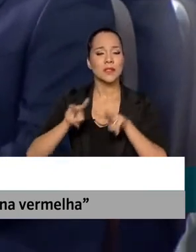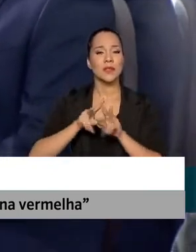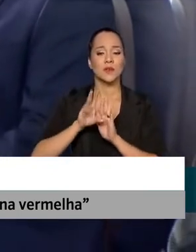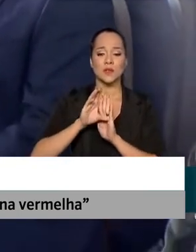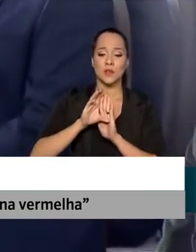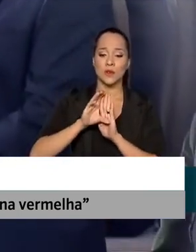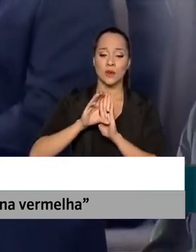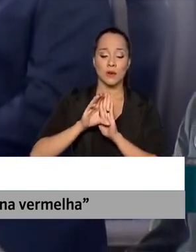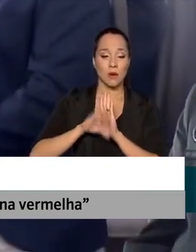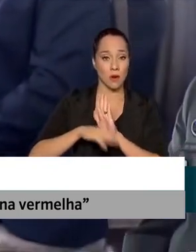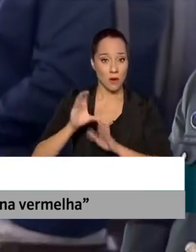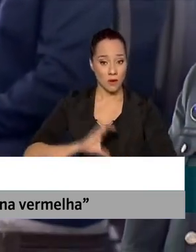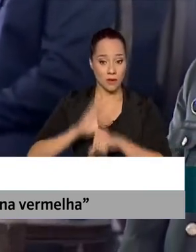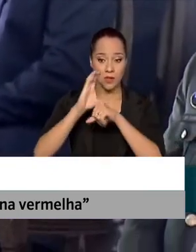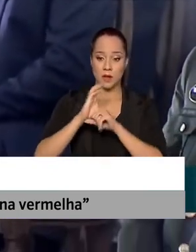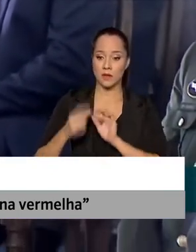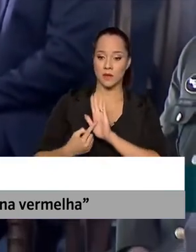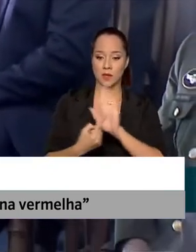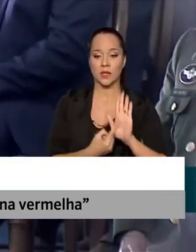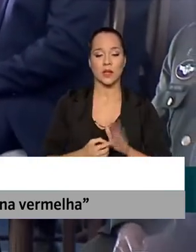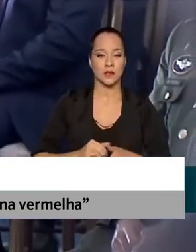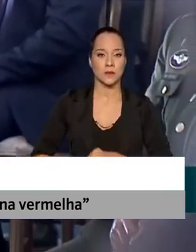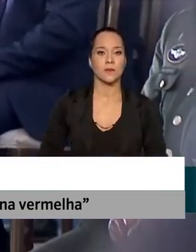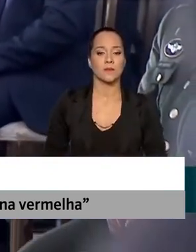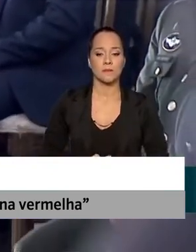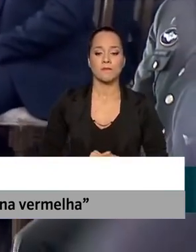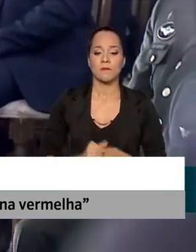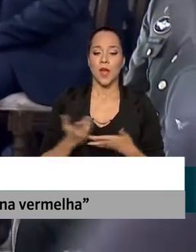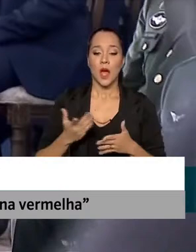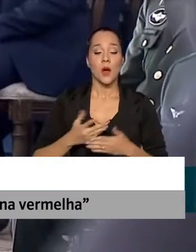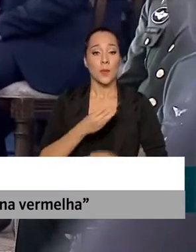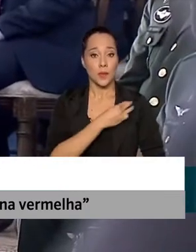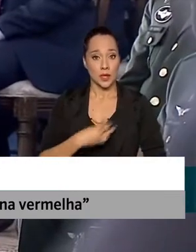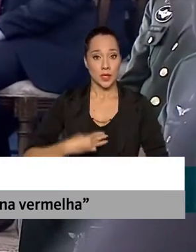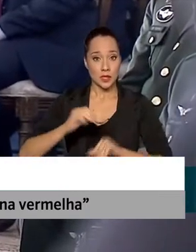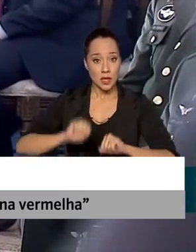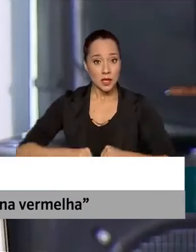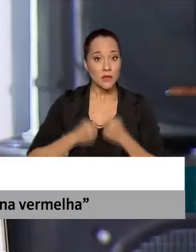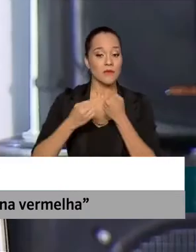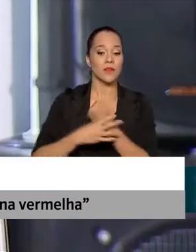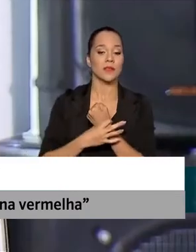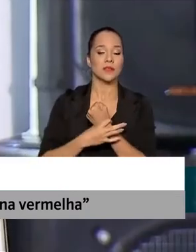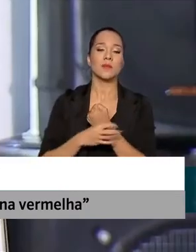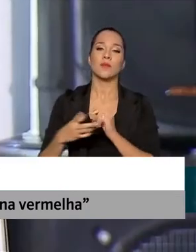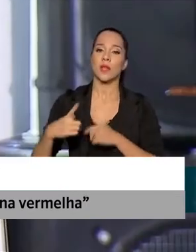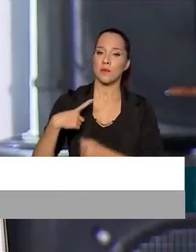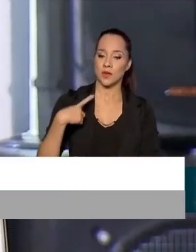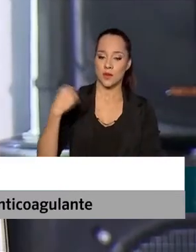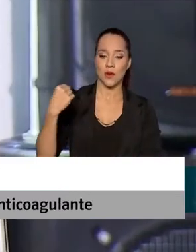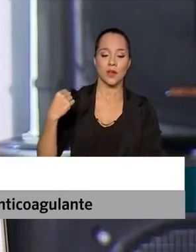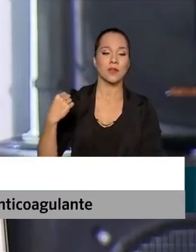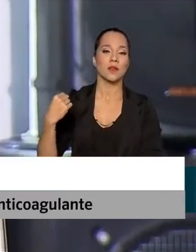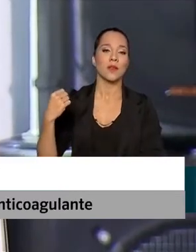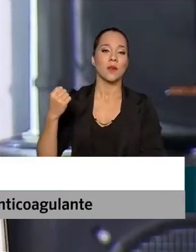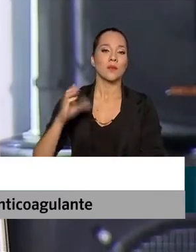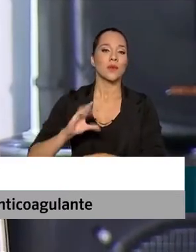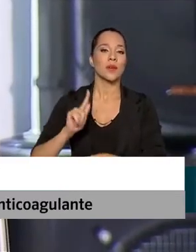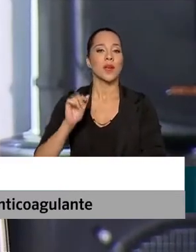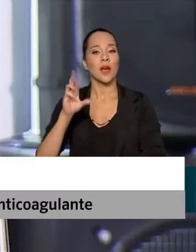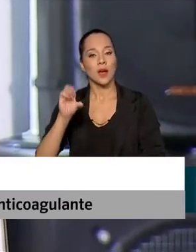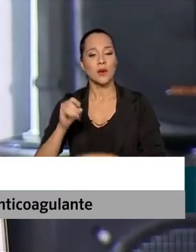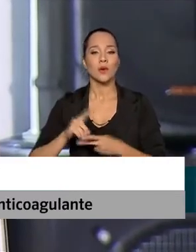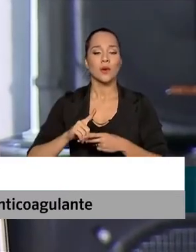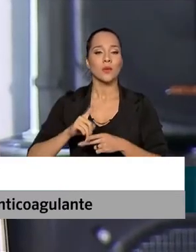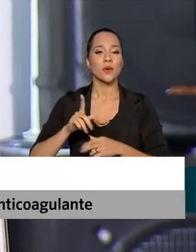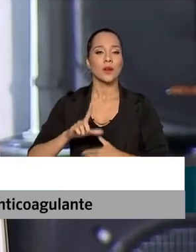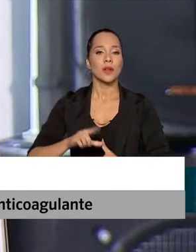conselhos apresentados. Ao senhor ministro da Defesa, general Fernando, por ter me indicado para o cargo, por sua liderança